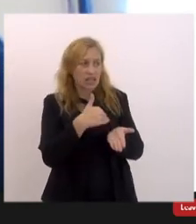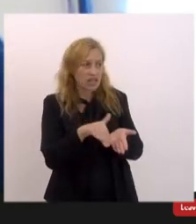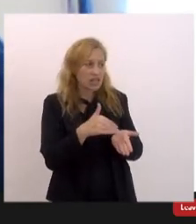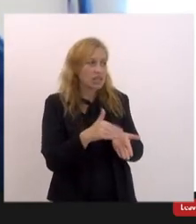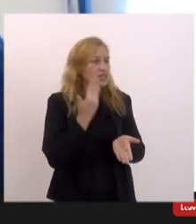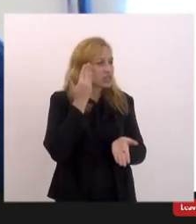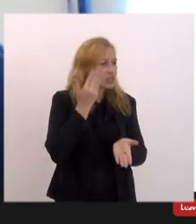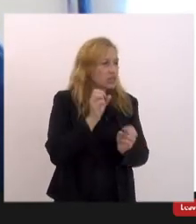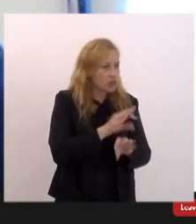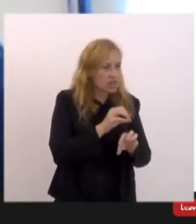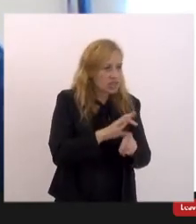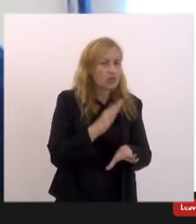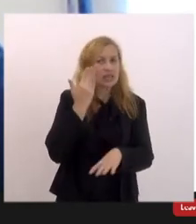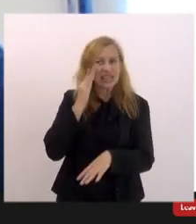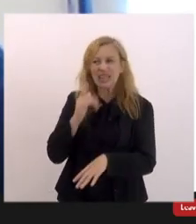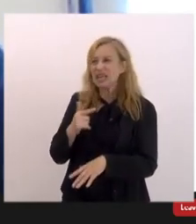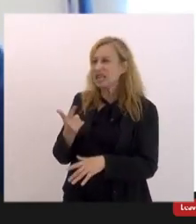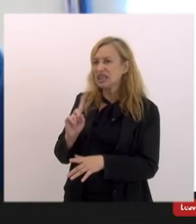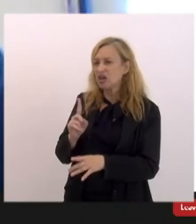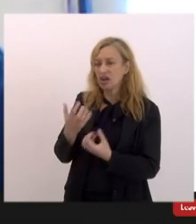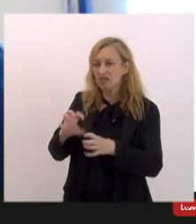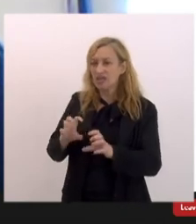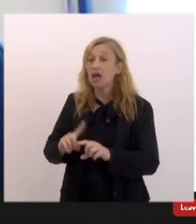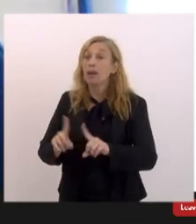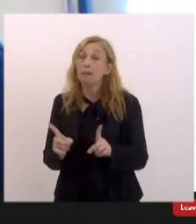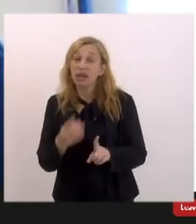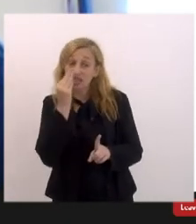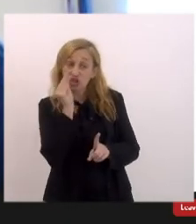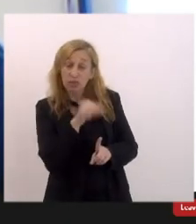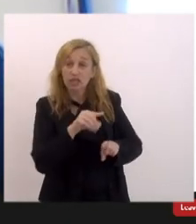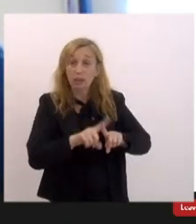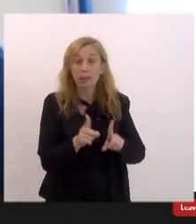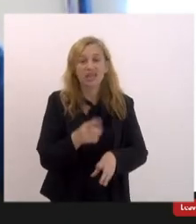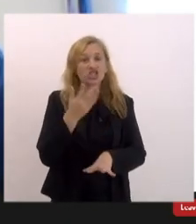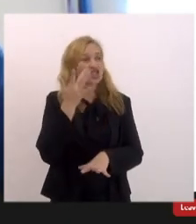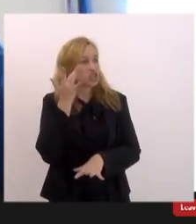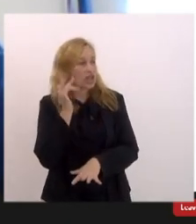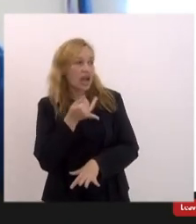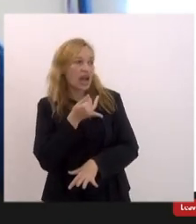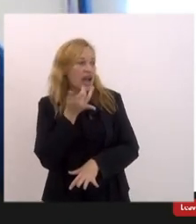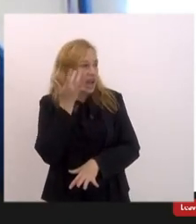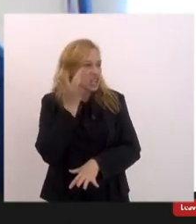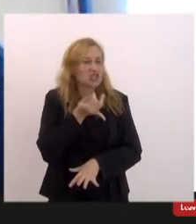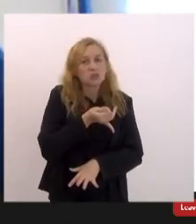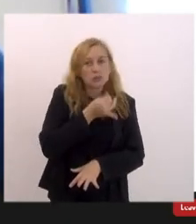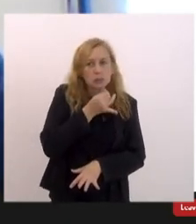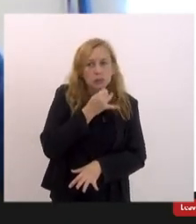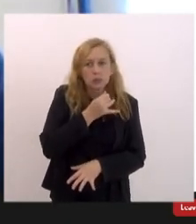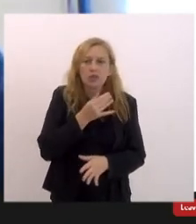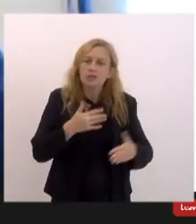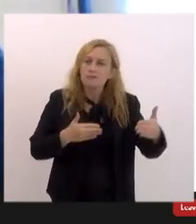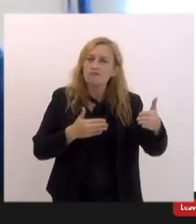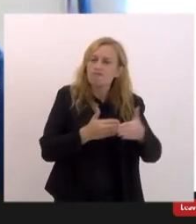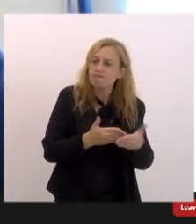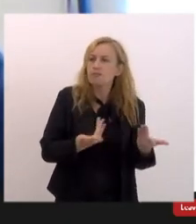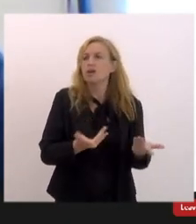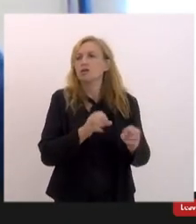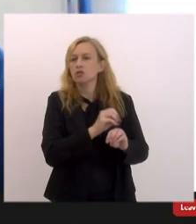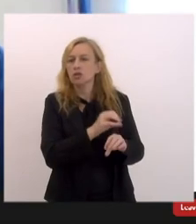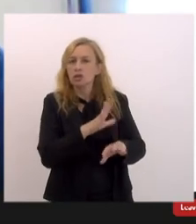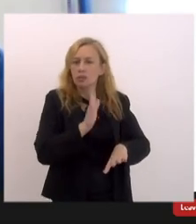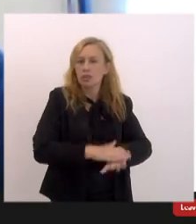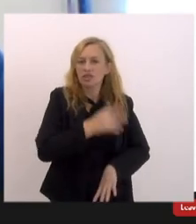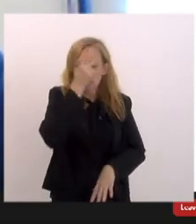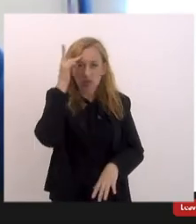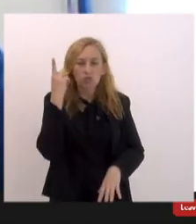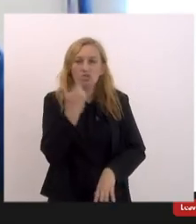fazer isso, fazendo uma concessão ao negacionismo. Mas a gente acha isso lamentável e acha que isso impacta a educação. Porque quanto mais gente